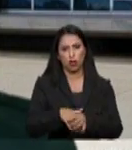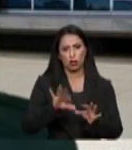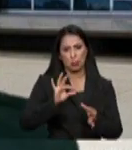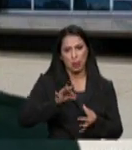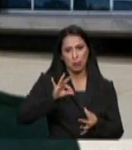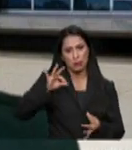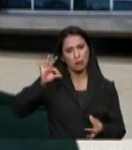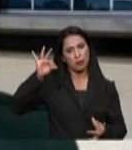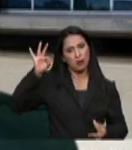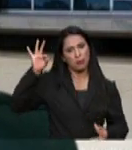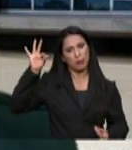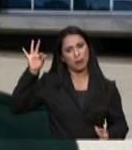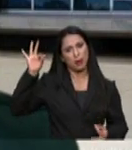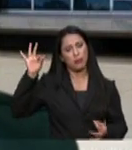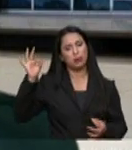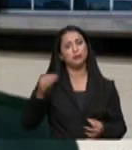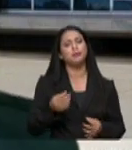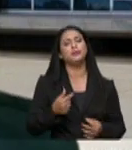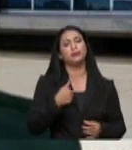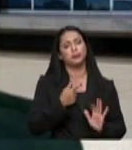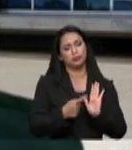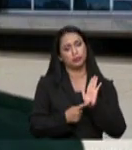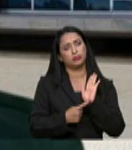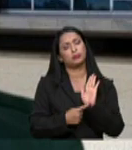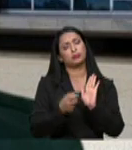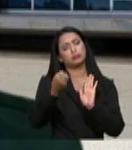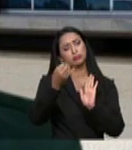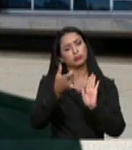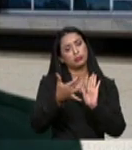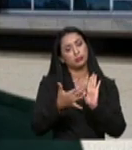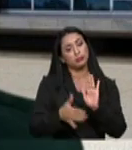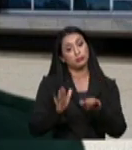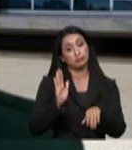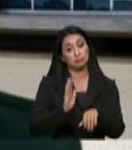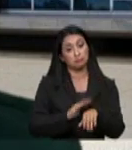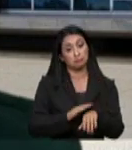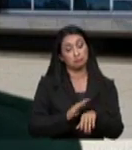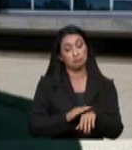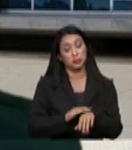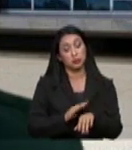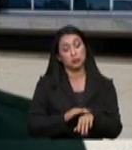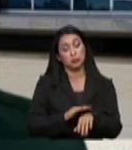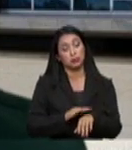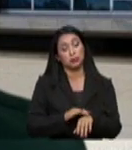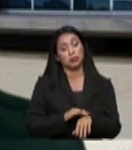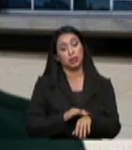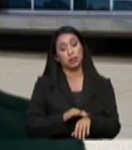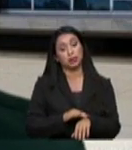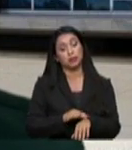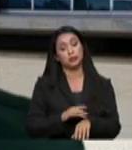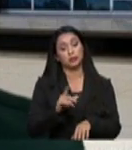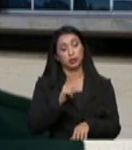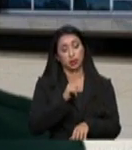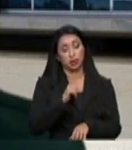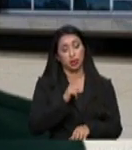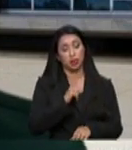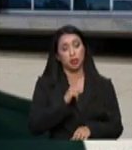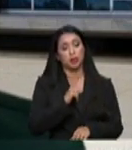longo com que retratei esse momento que vivemos contemporaneamente